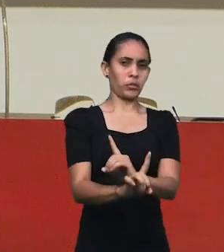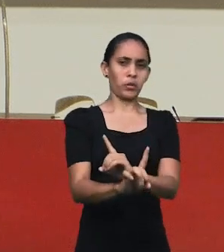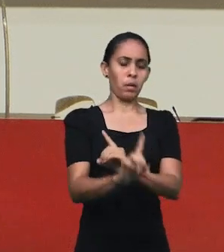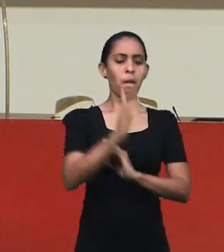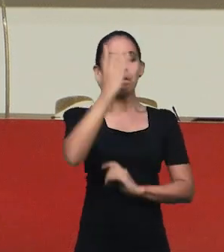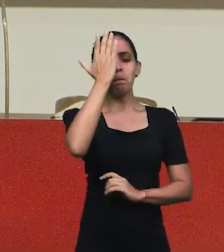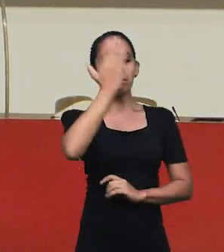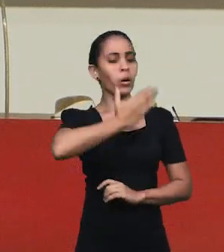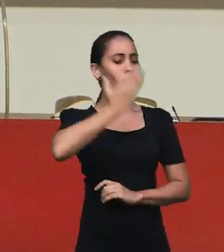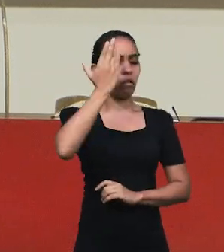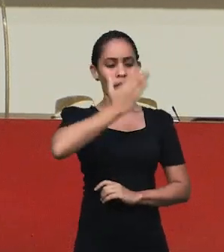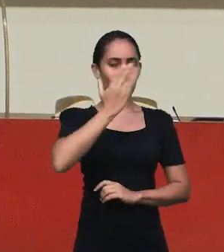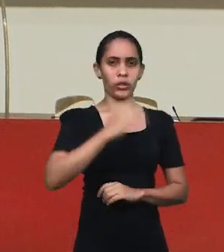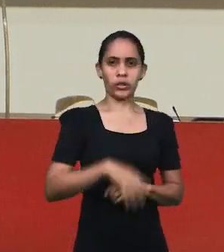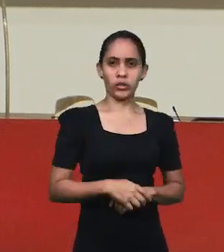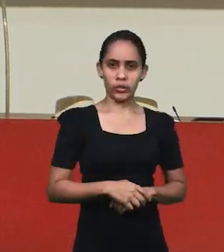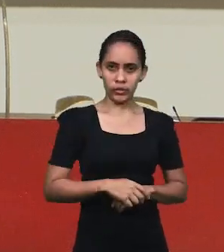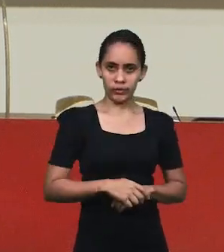provas inefáveis,